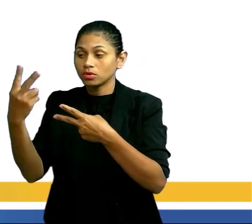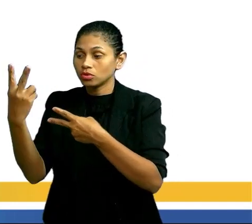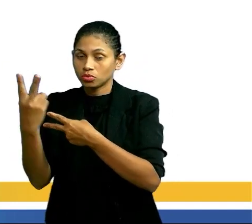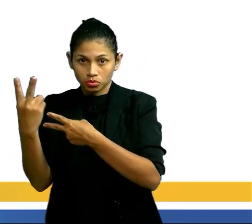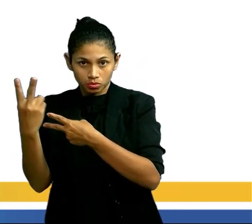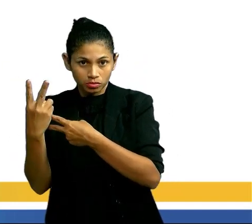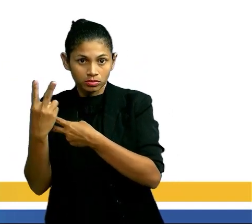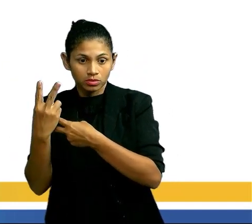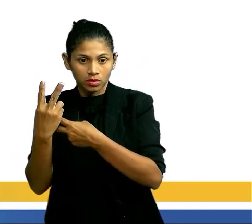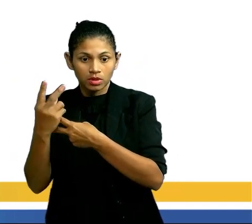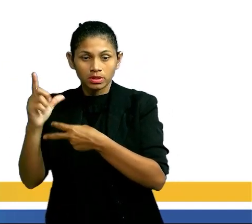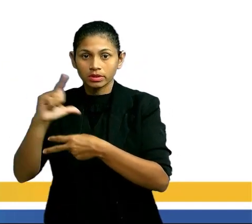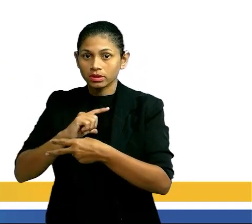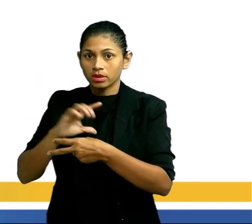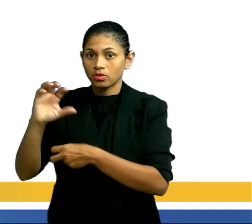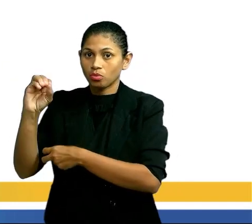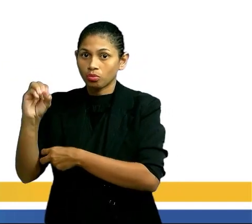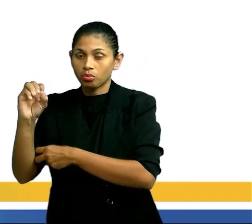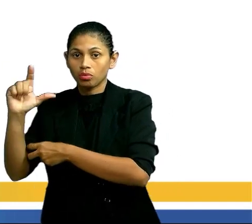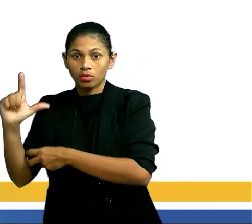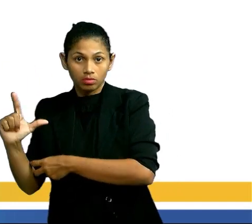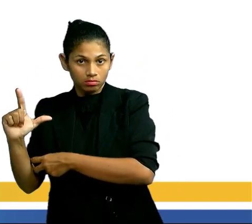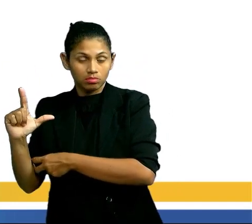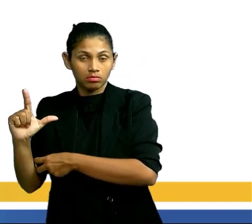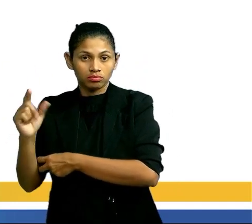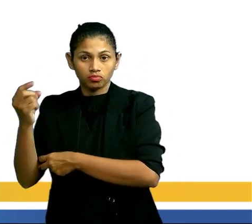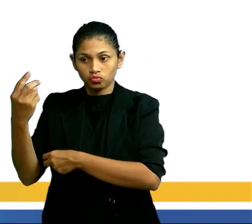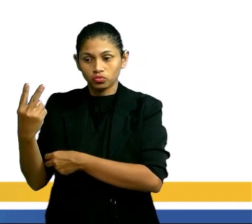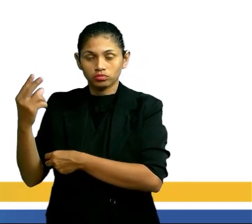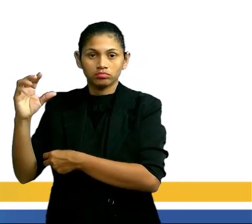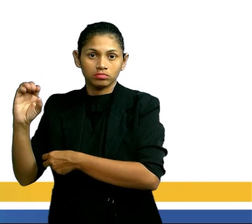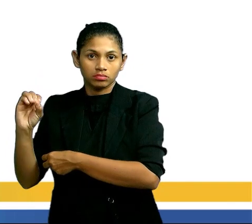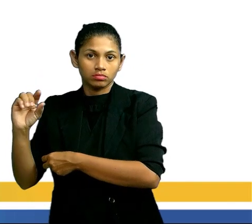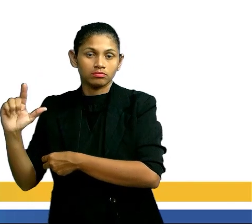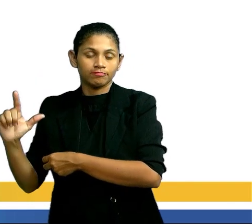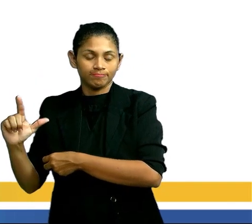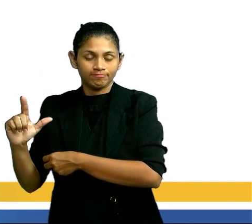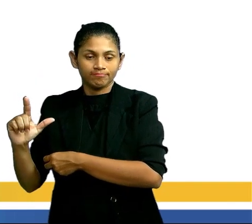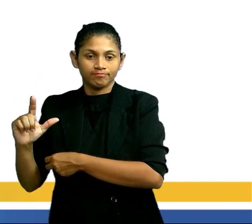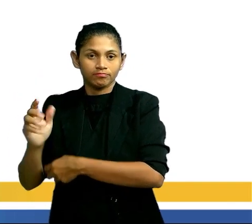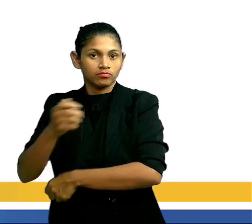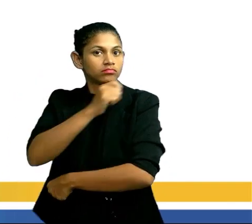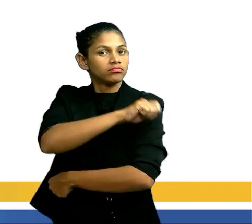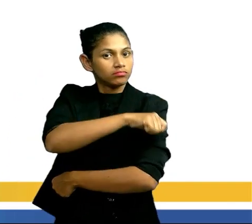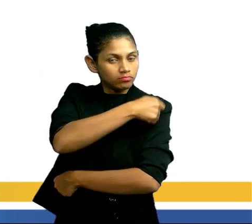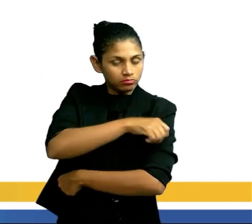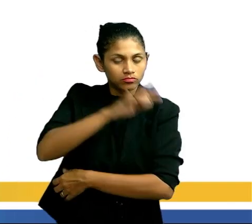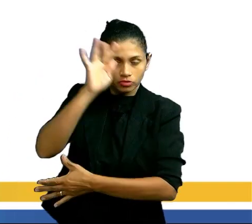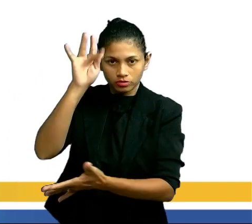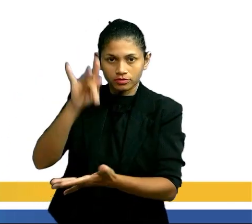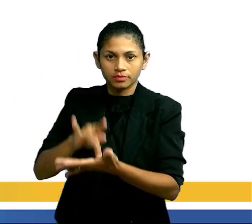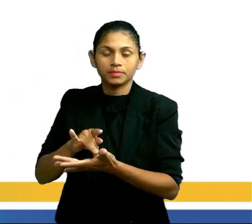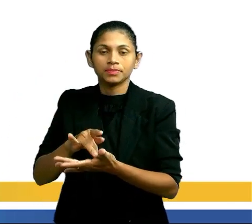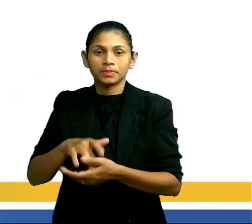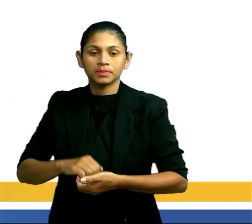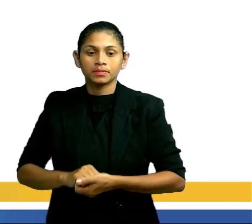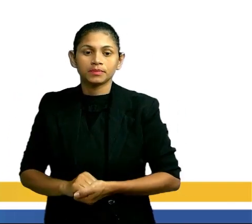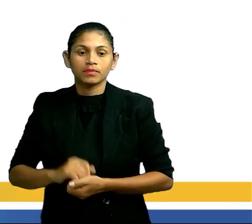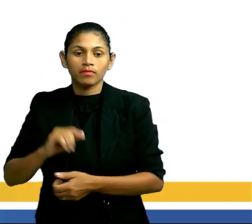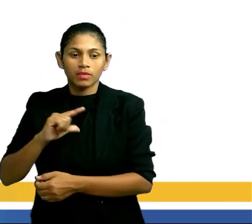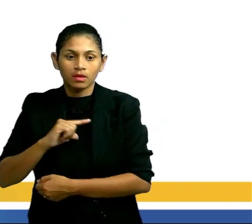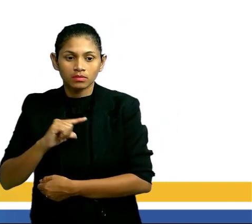está o nosso álcool, então eu tenho 2-ol, que é para indicar que de fato aí é um álcool, perfeito? Então nós vamos ter